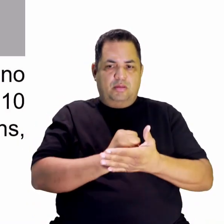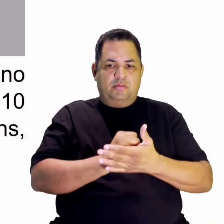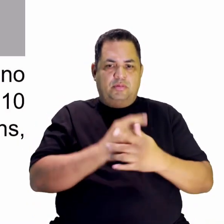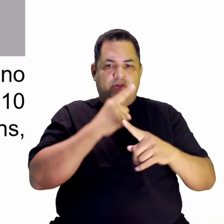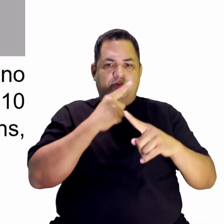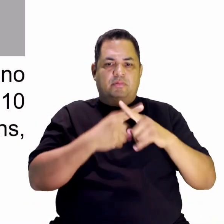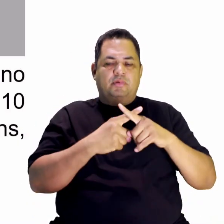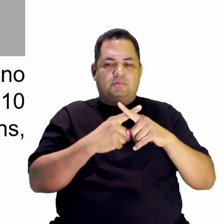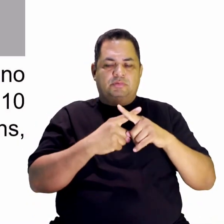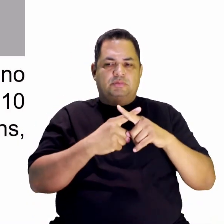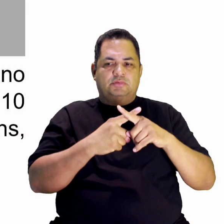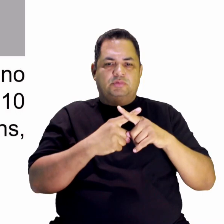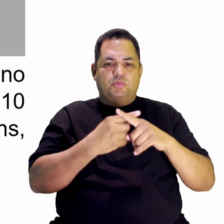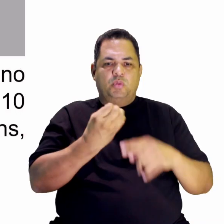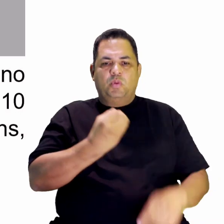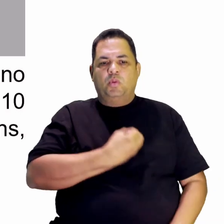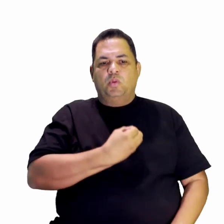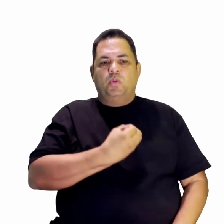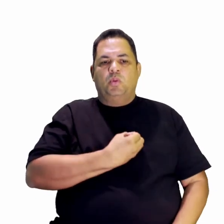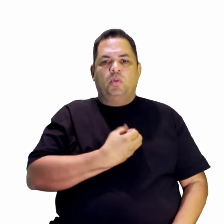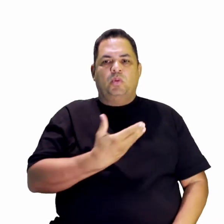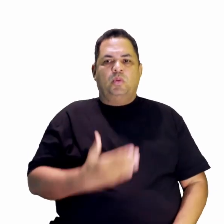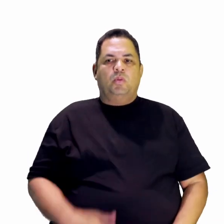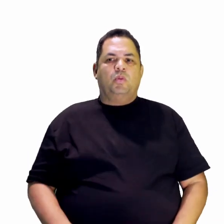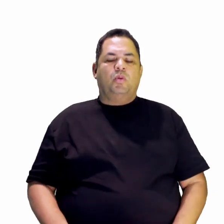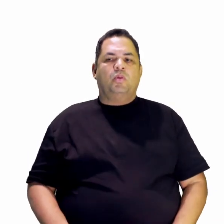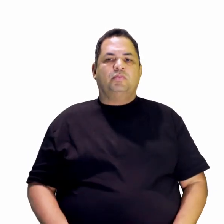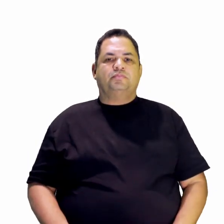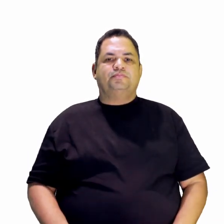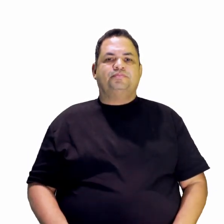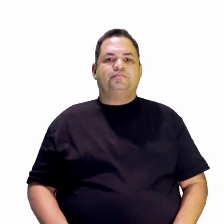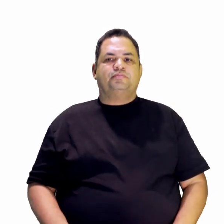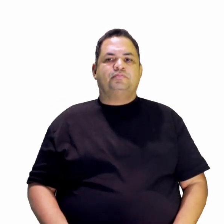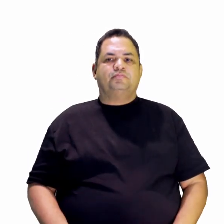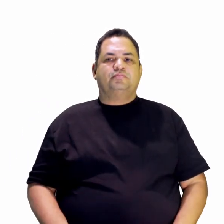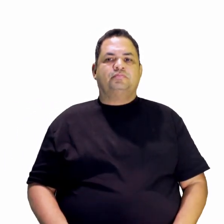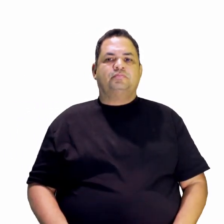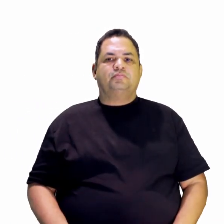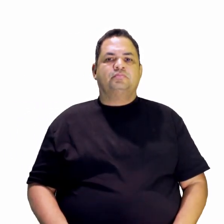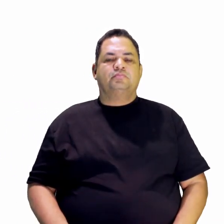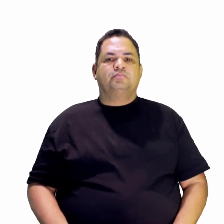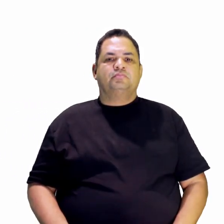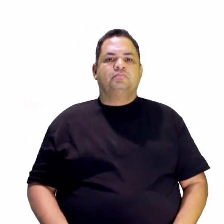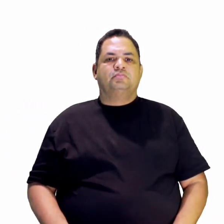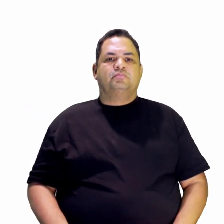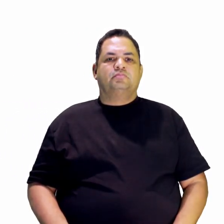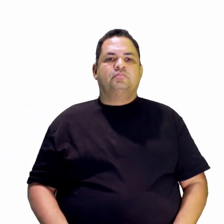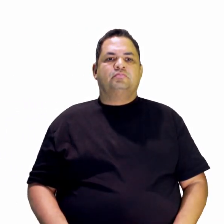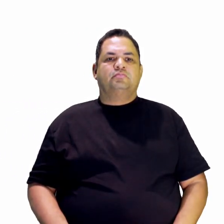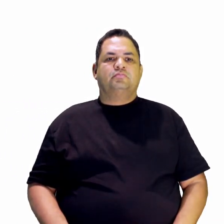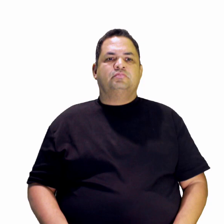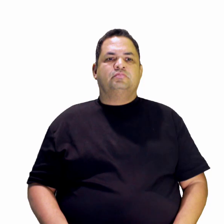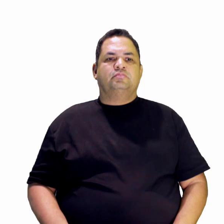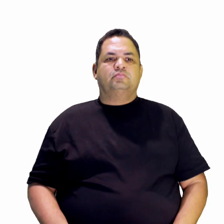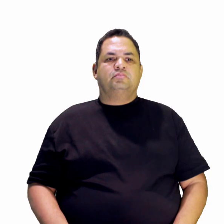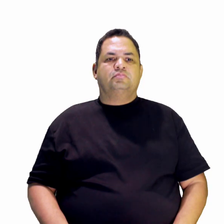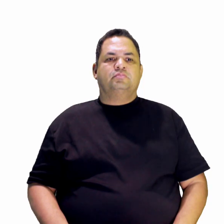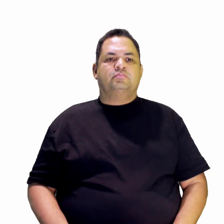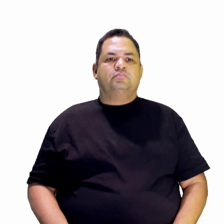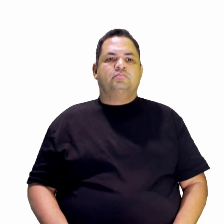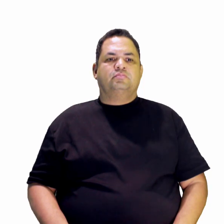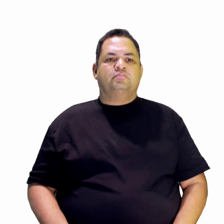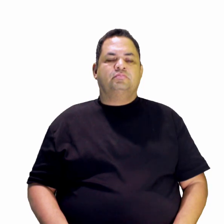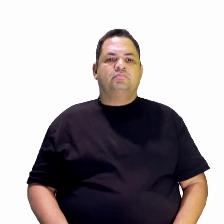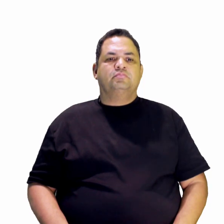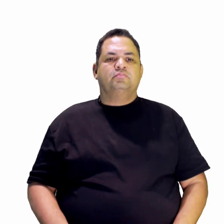o coeficiente. Então, vamos fazer agora. Tá aí, puxando. Lembrando que